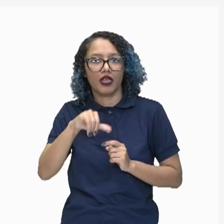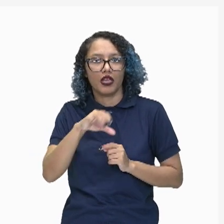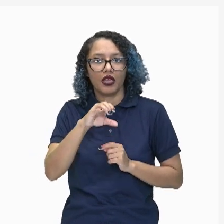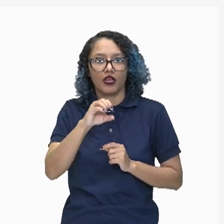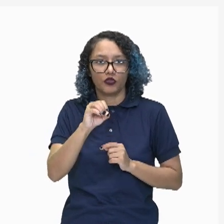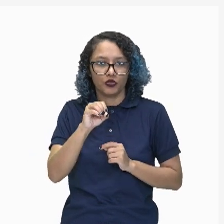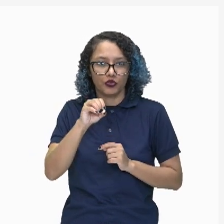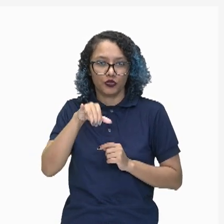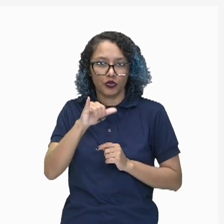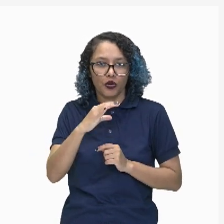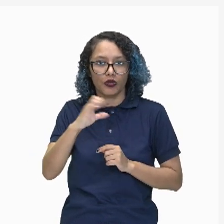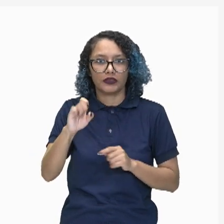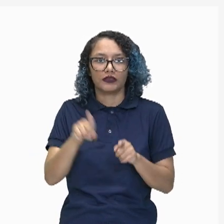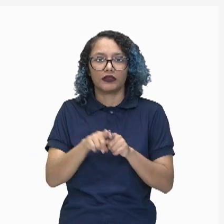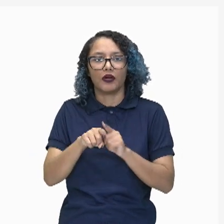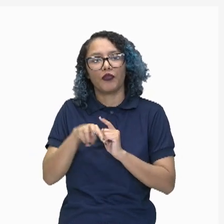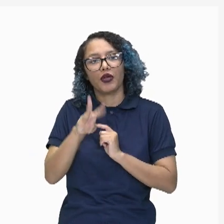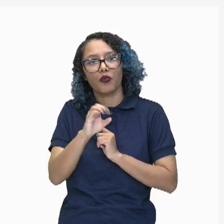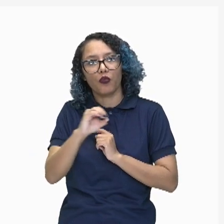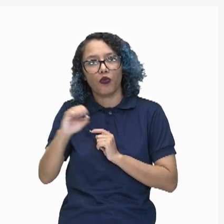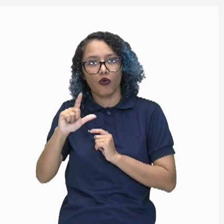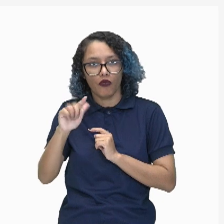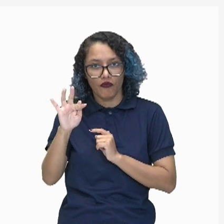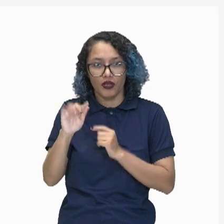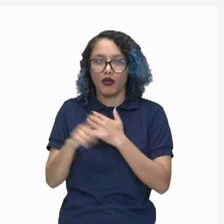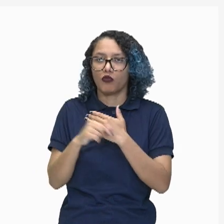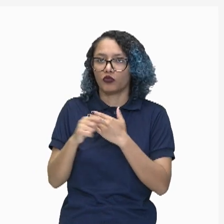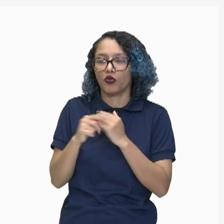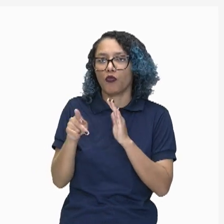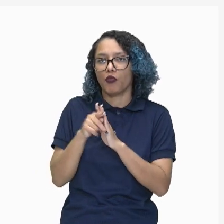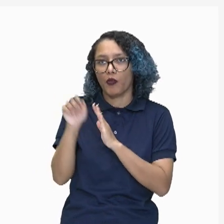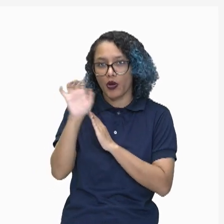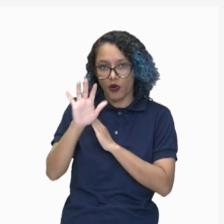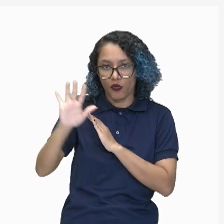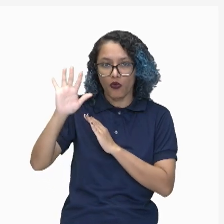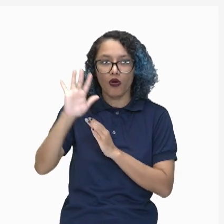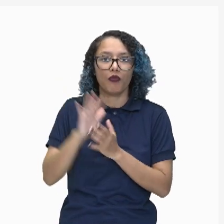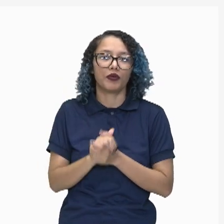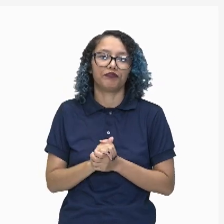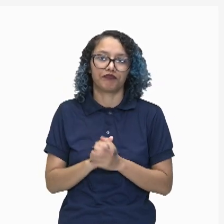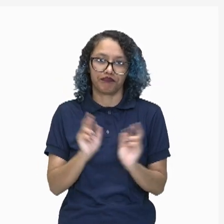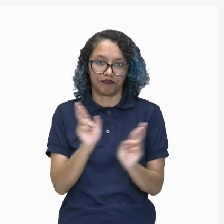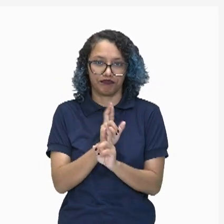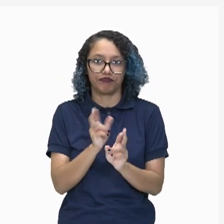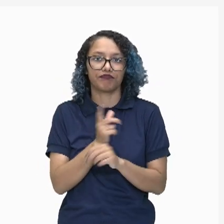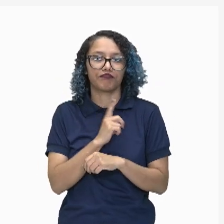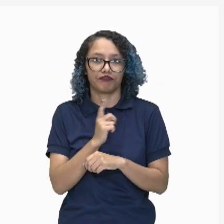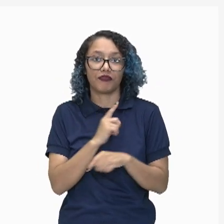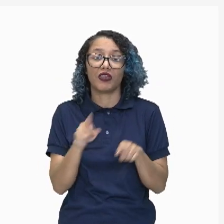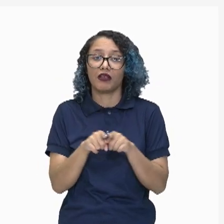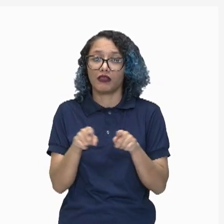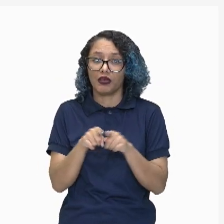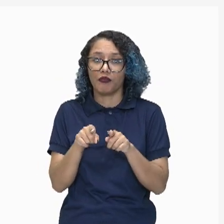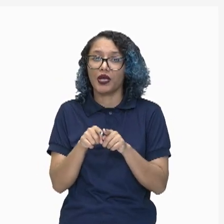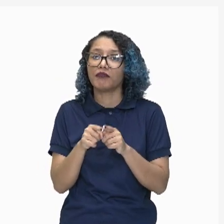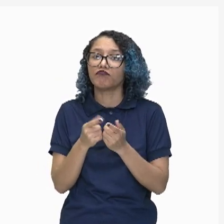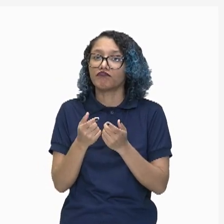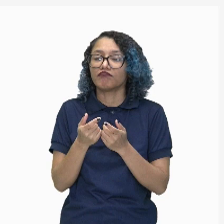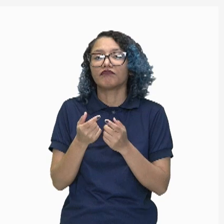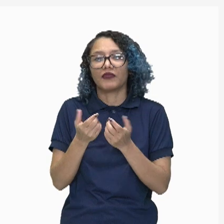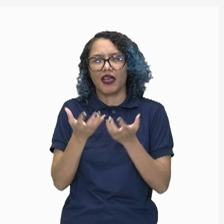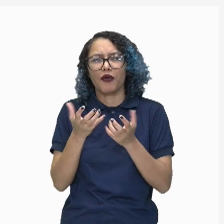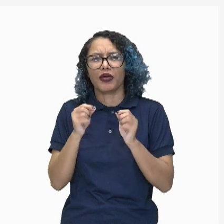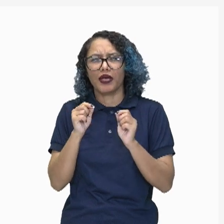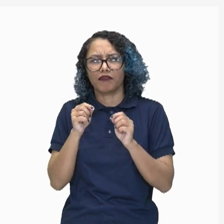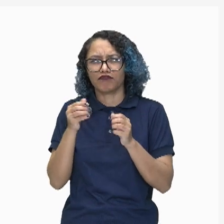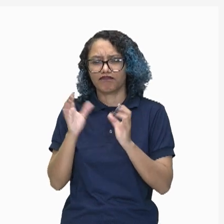são autores europeus, né, principalmente, que estão bastante engajados em uma nova literatura. Então